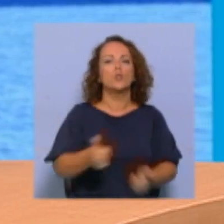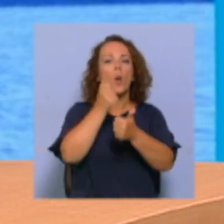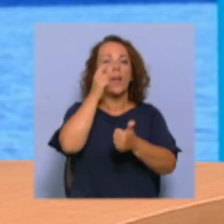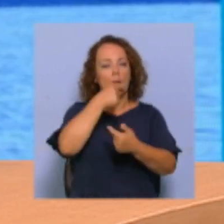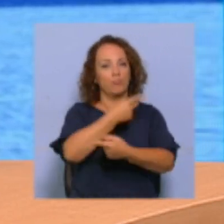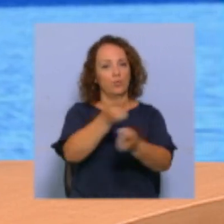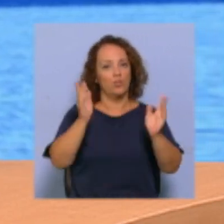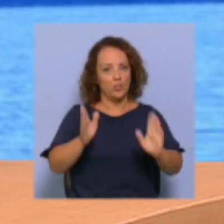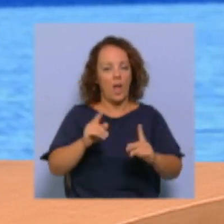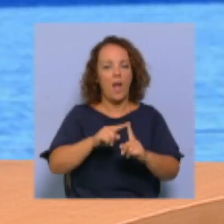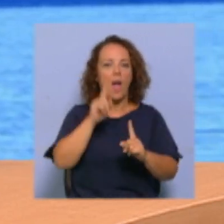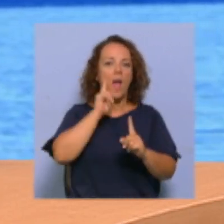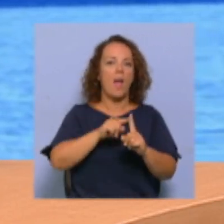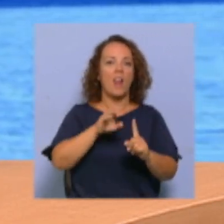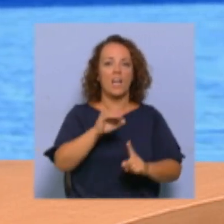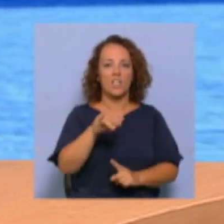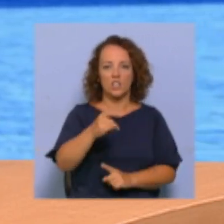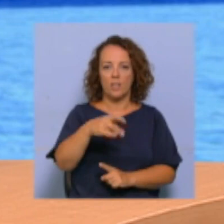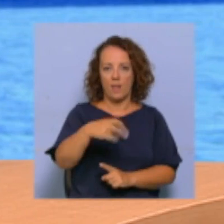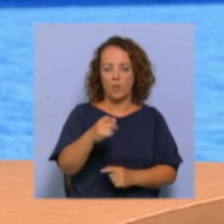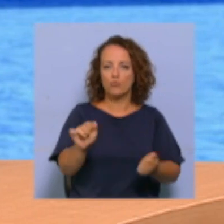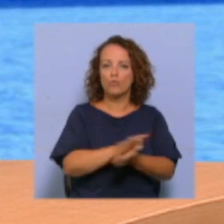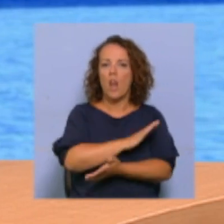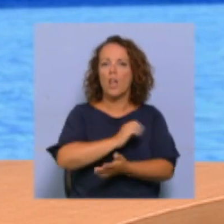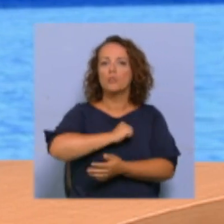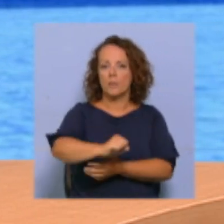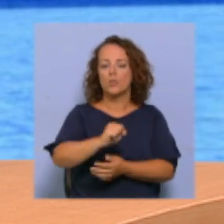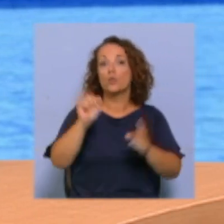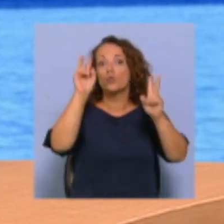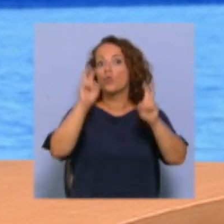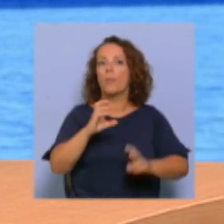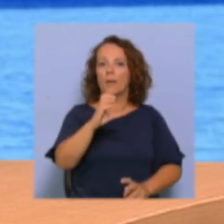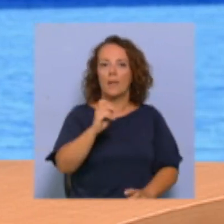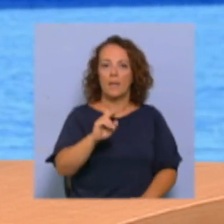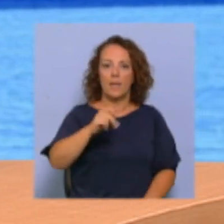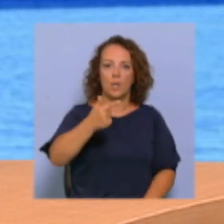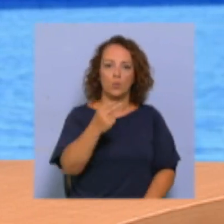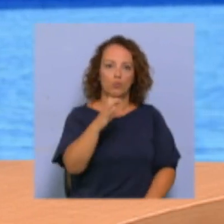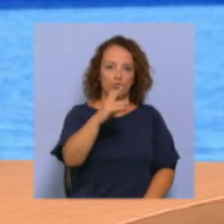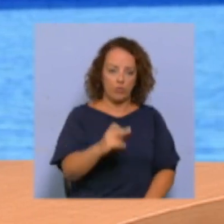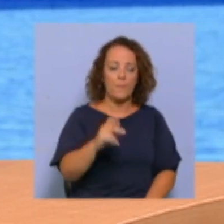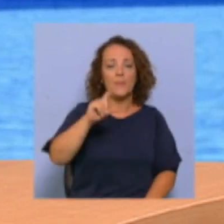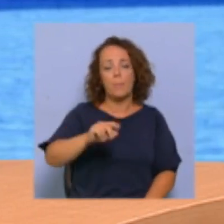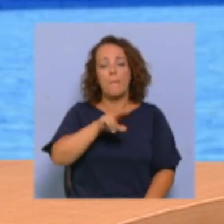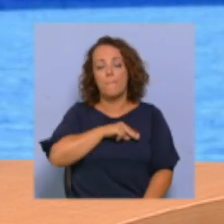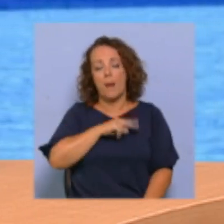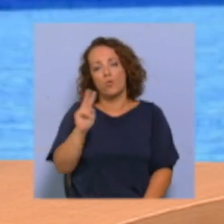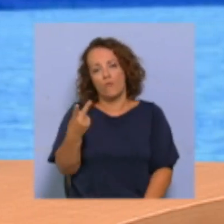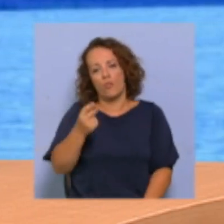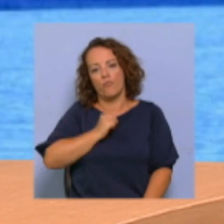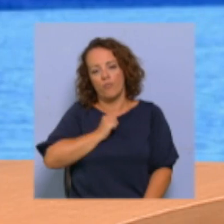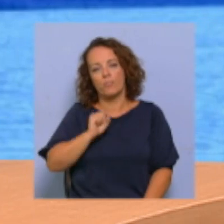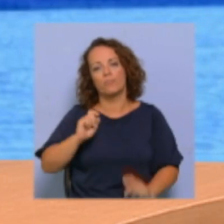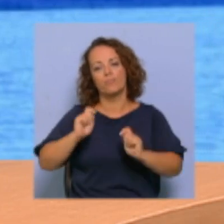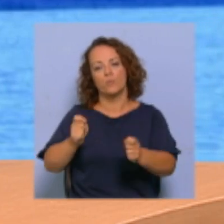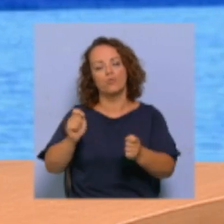a Cristiana do Jornal Expresso, com o trabalho extraordinário que fez sobre a cartucha. E os nossos 2 prémios que também vamos dar aos jornais, que